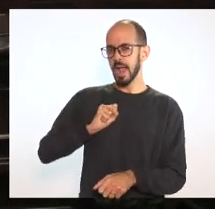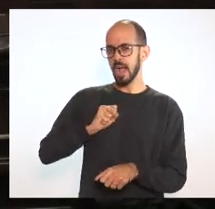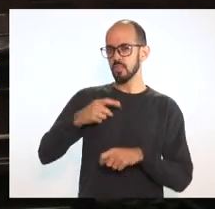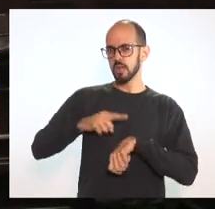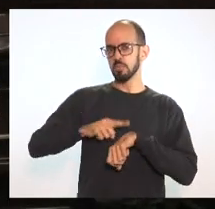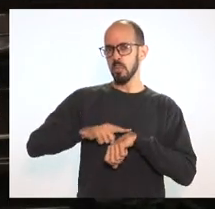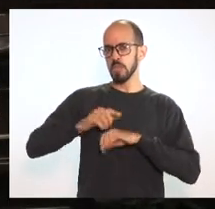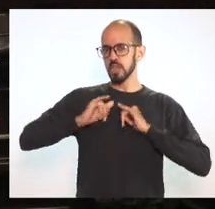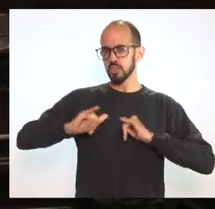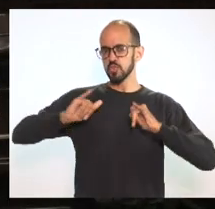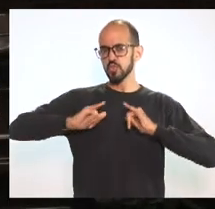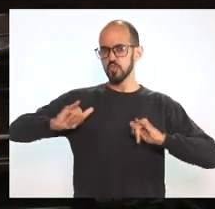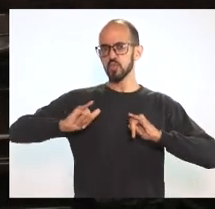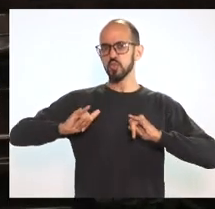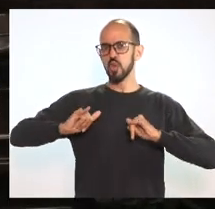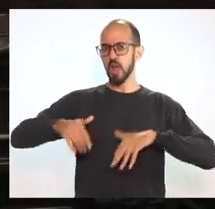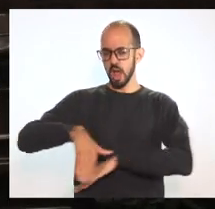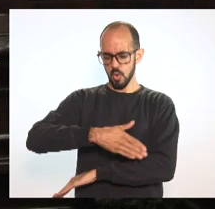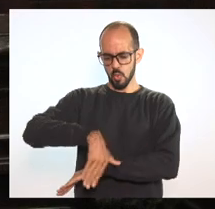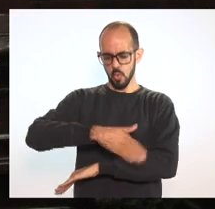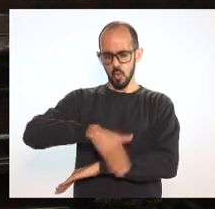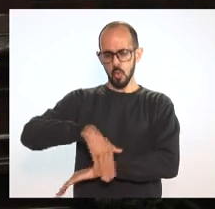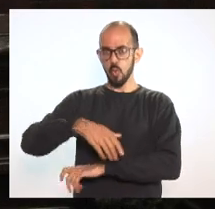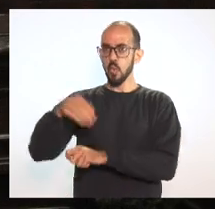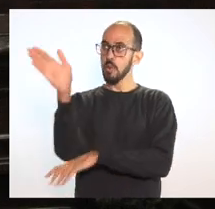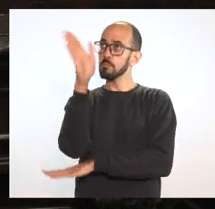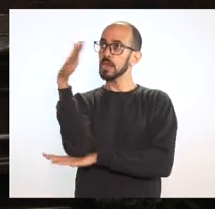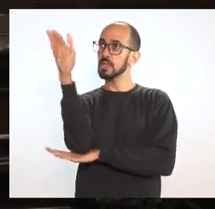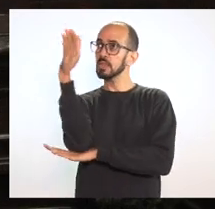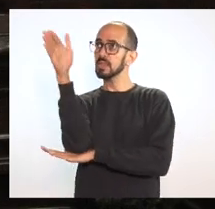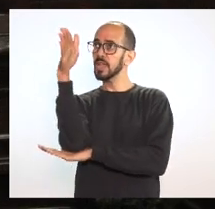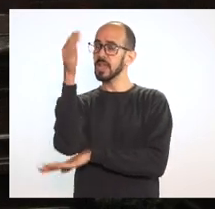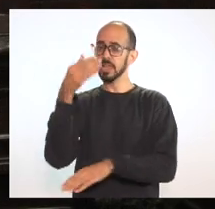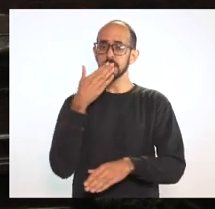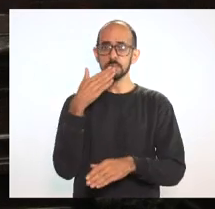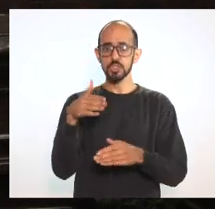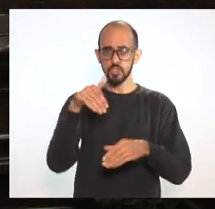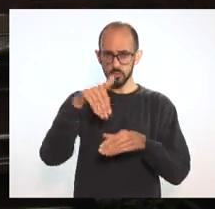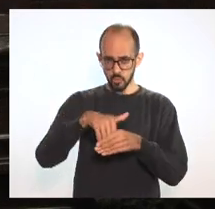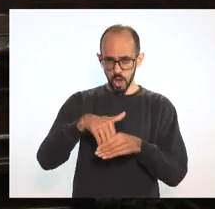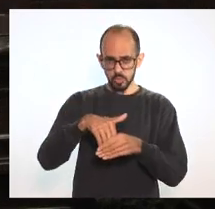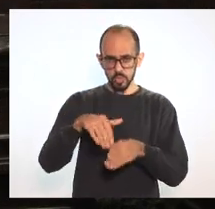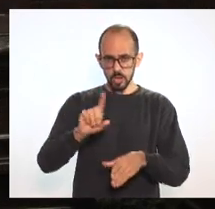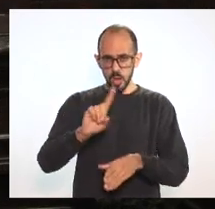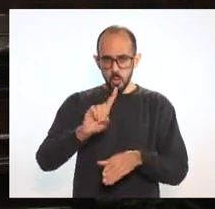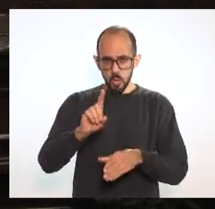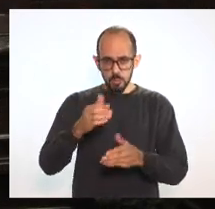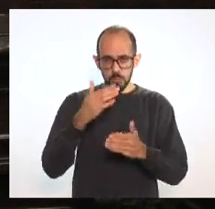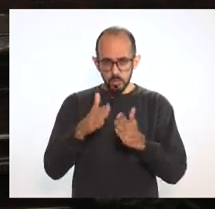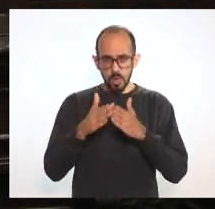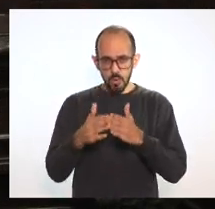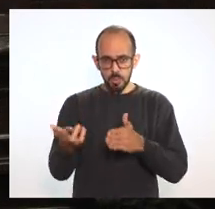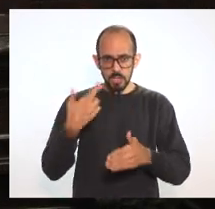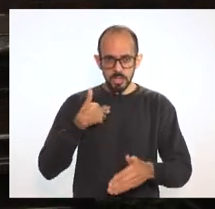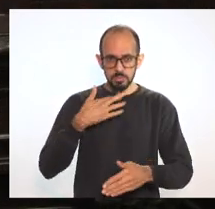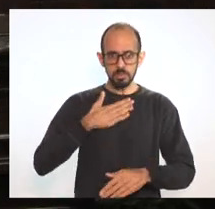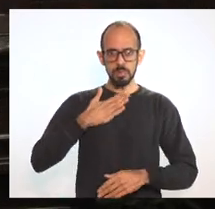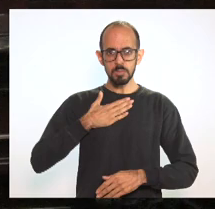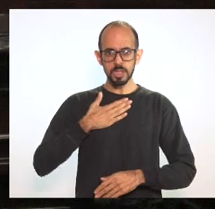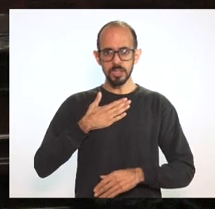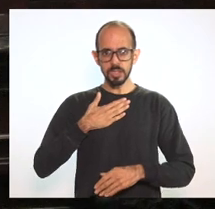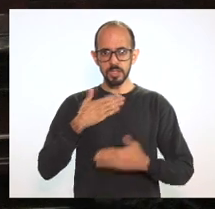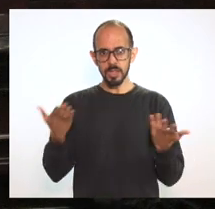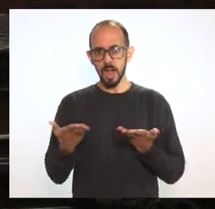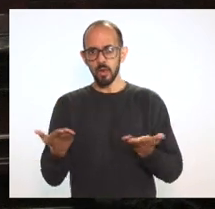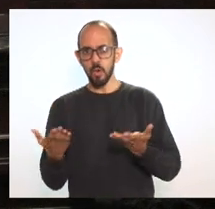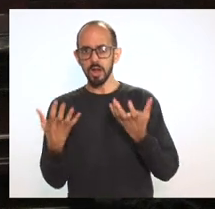Respondam, por que vocês estavam na rua com bandeiras, panfletando, pedindo voto? Respondam! E agora, querem